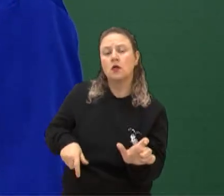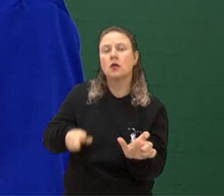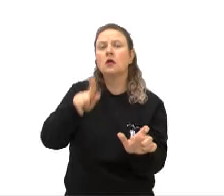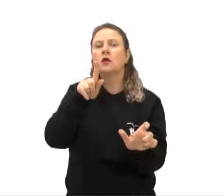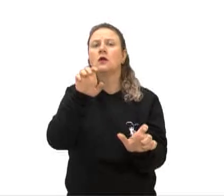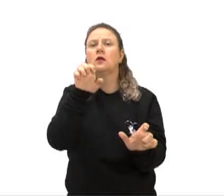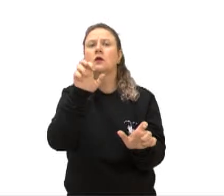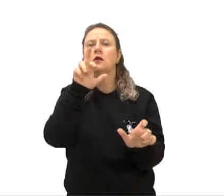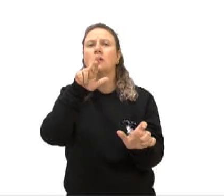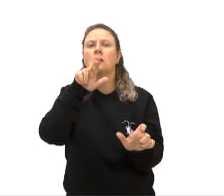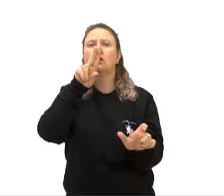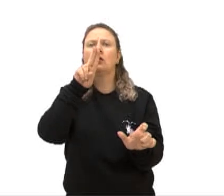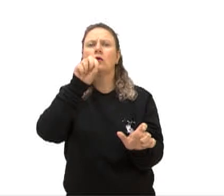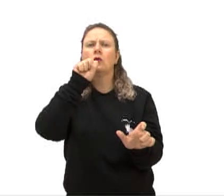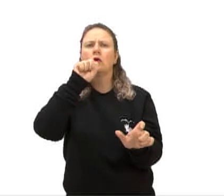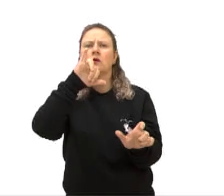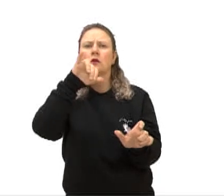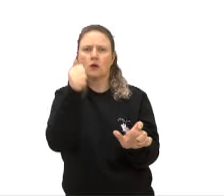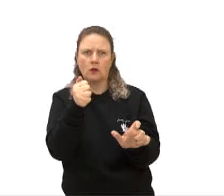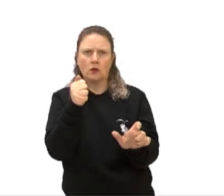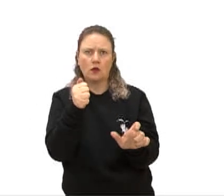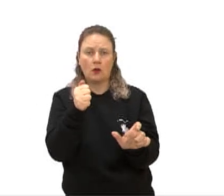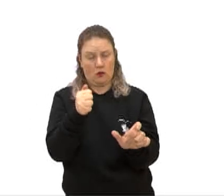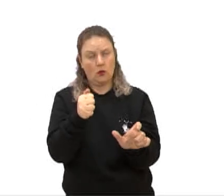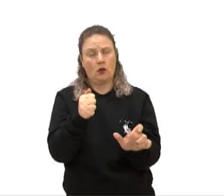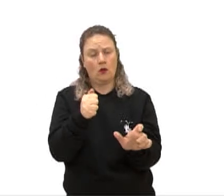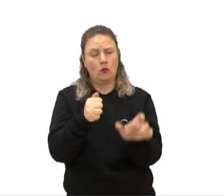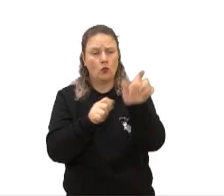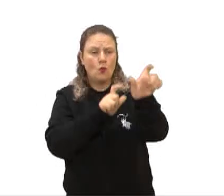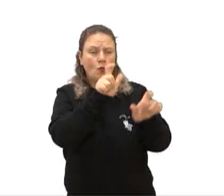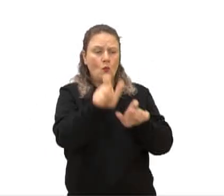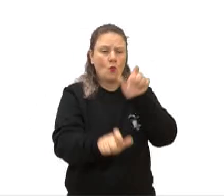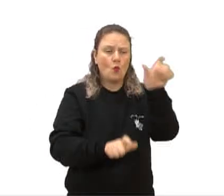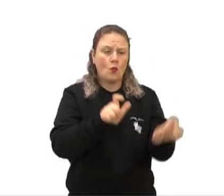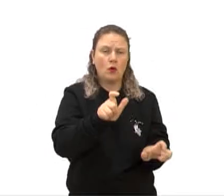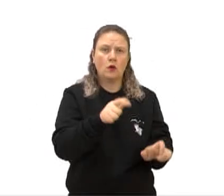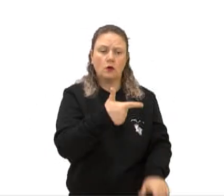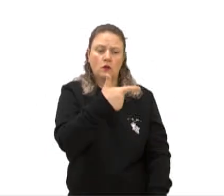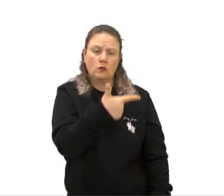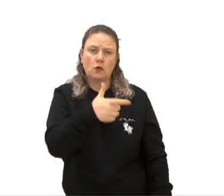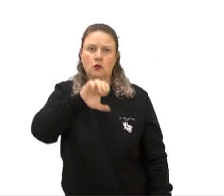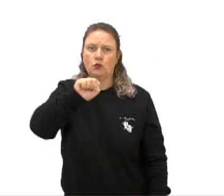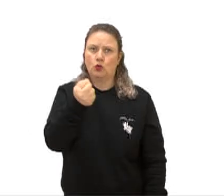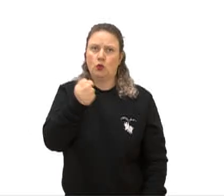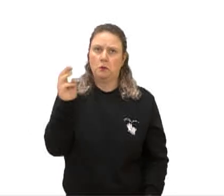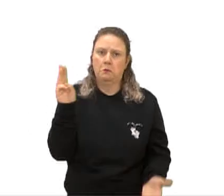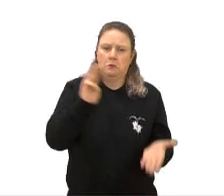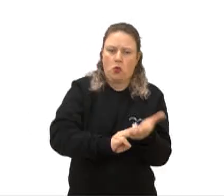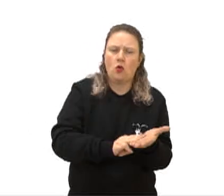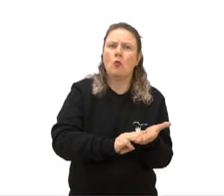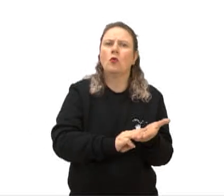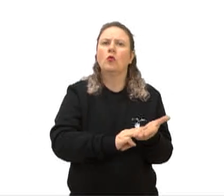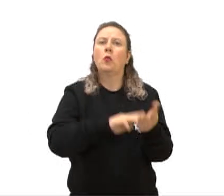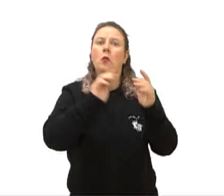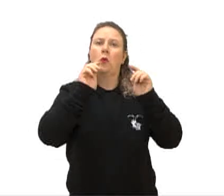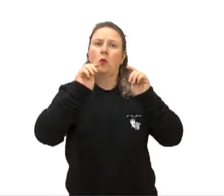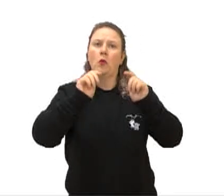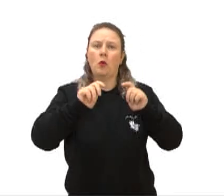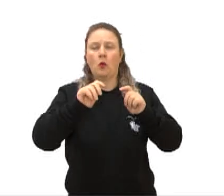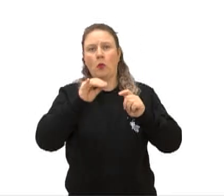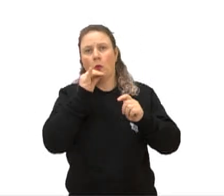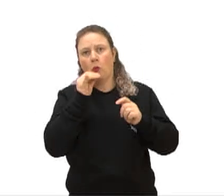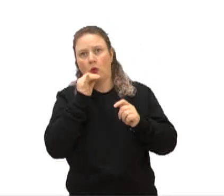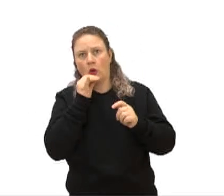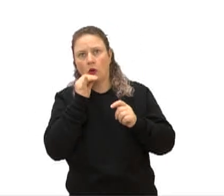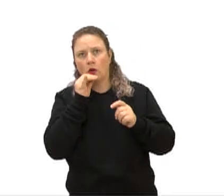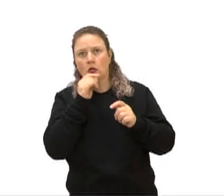era justamente, né, um conselho ali ancião, formado por 28 membros, que, portanto, era o poder judiciário, aliás, o